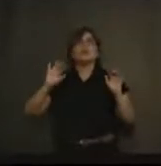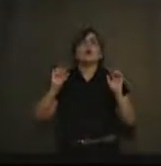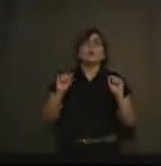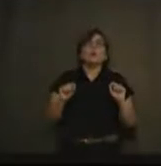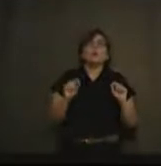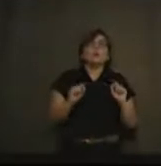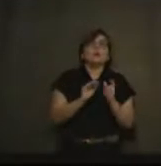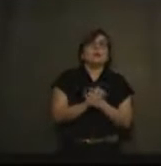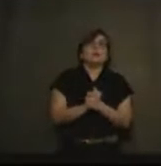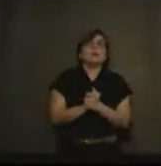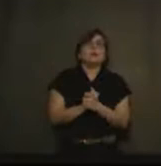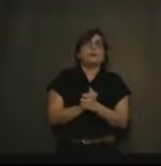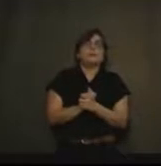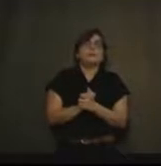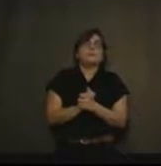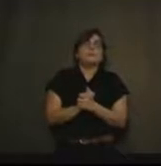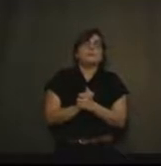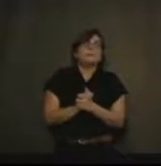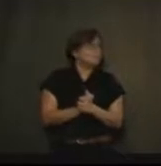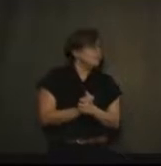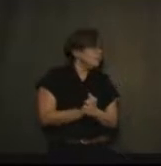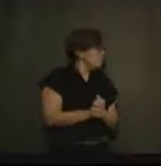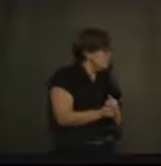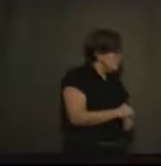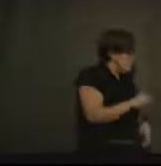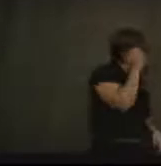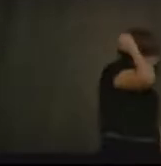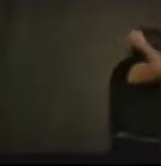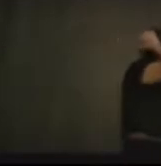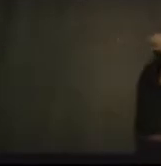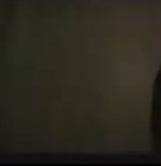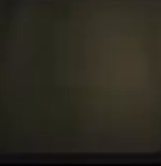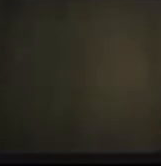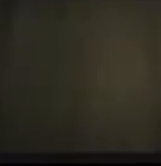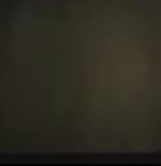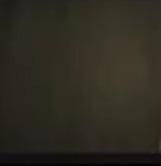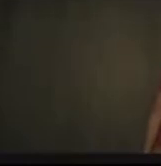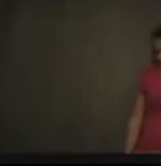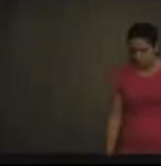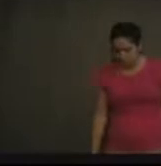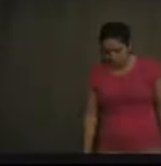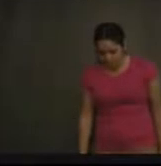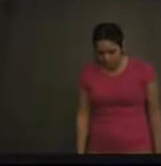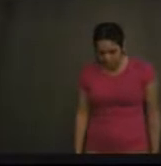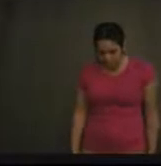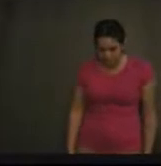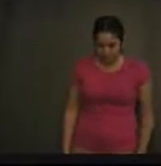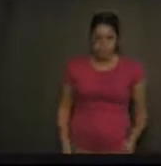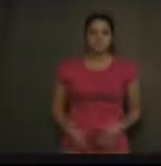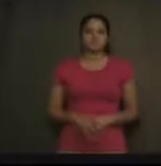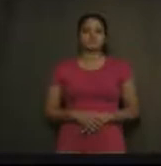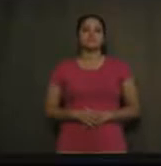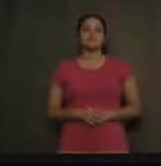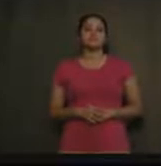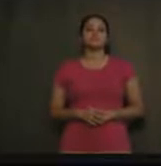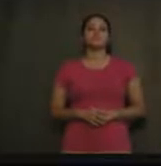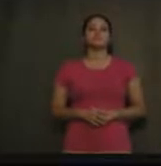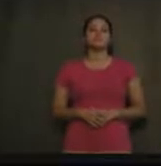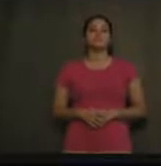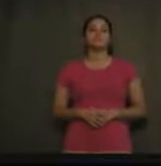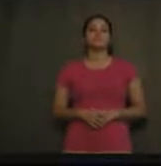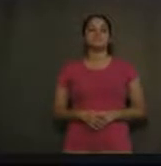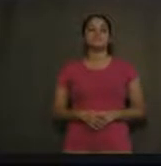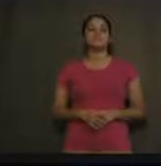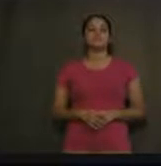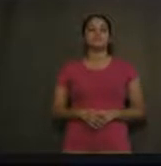de Kolmogorov Arnold-Moser, que aponta no sentido, sem entrar em detalhes técnicos, aponta no sentido de dizer que